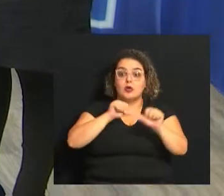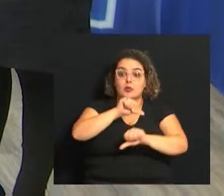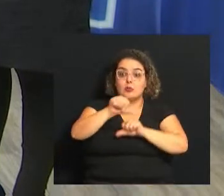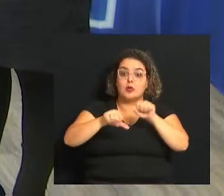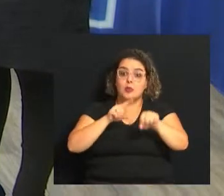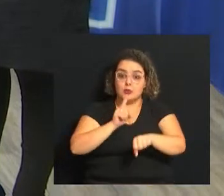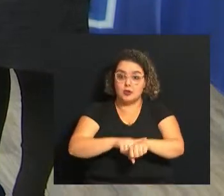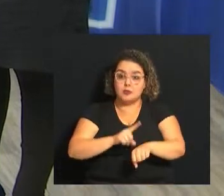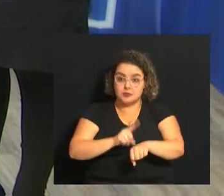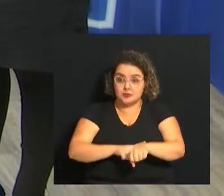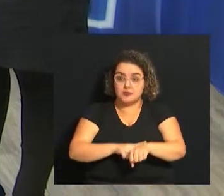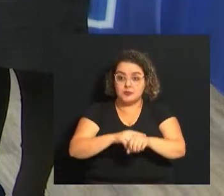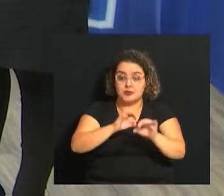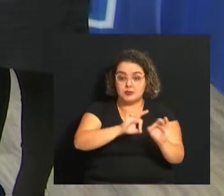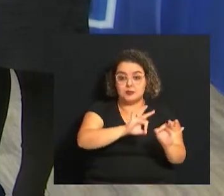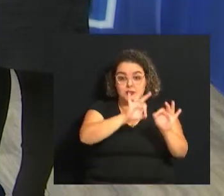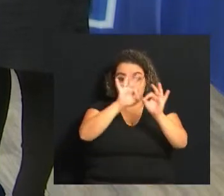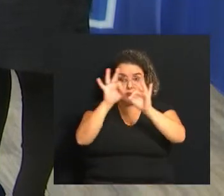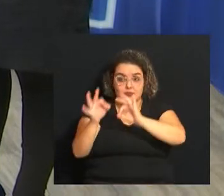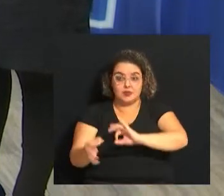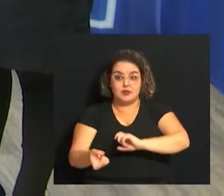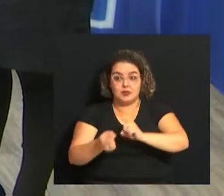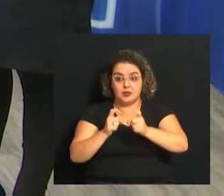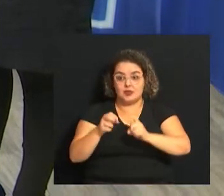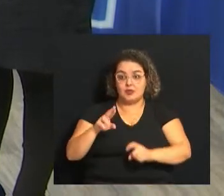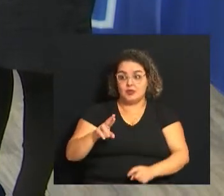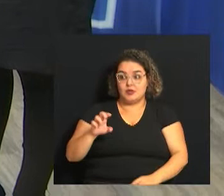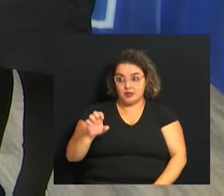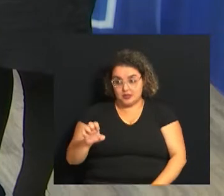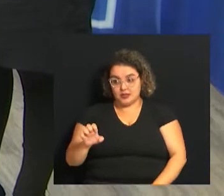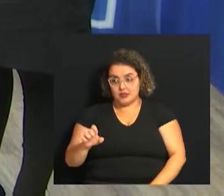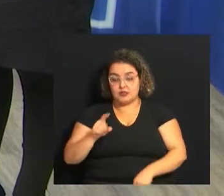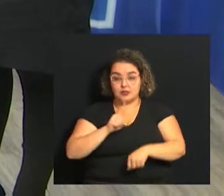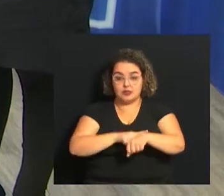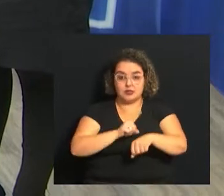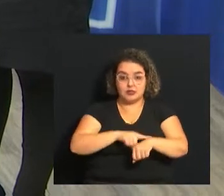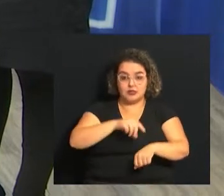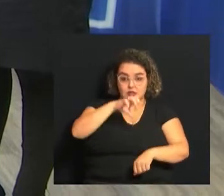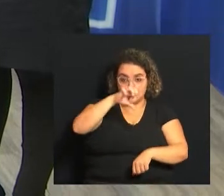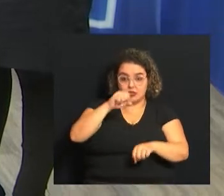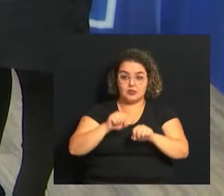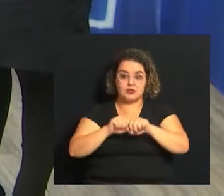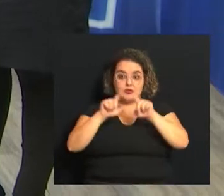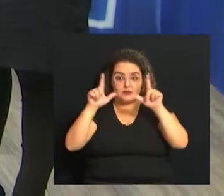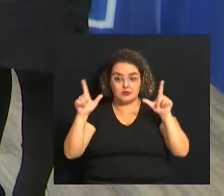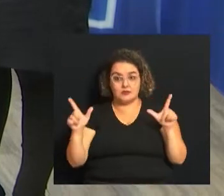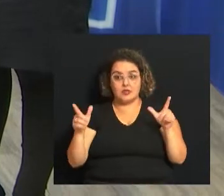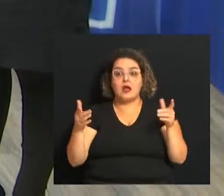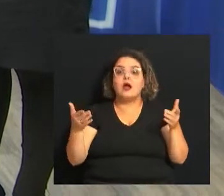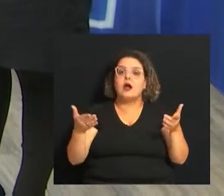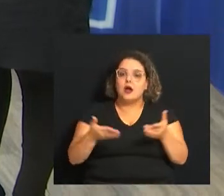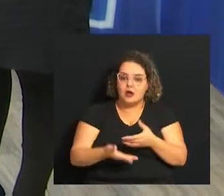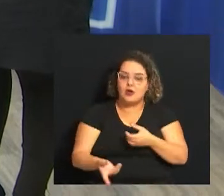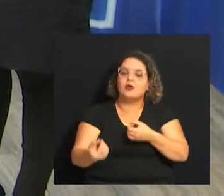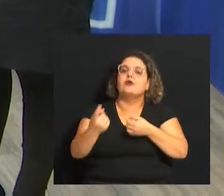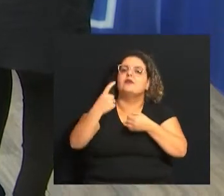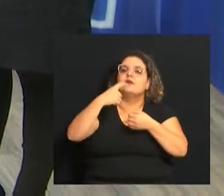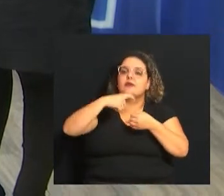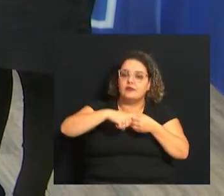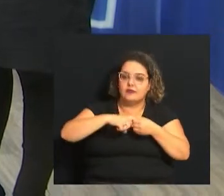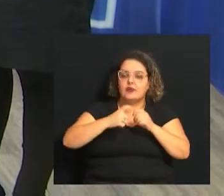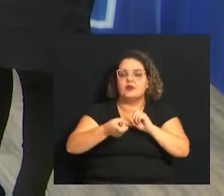Para quem estava acompanhando as reuniões extraordinárias a partir das 9 horas da manhã, agora retornam as